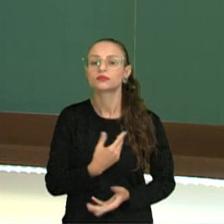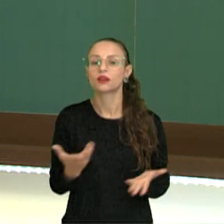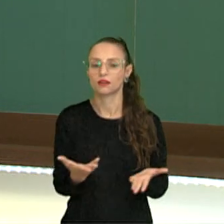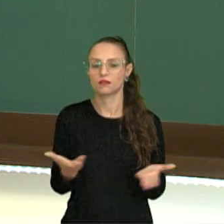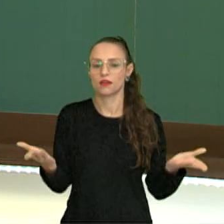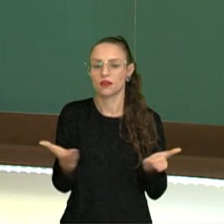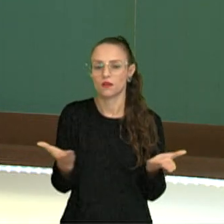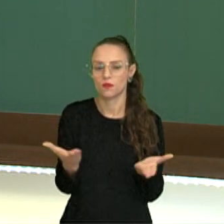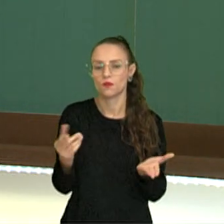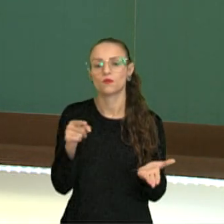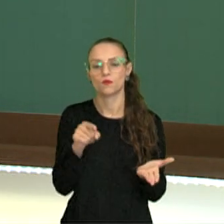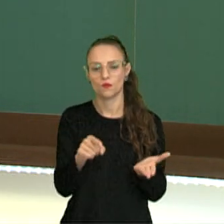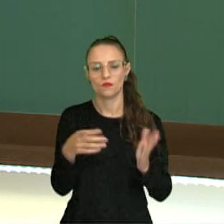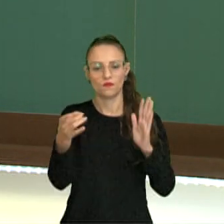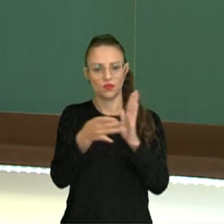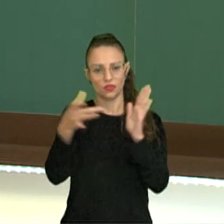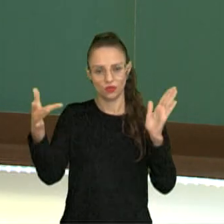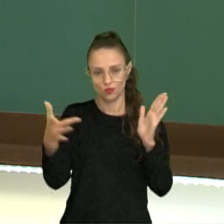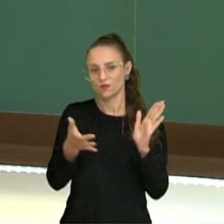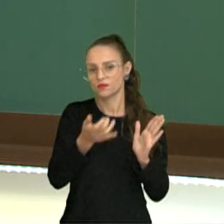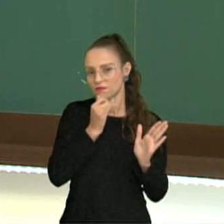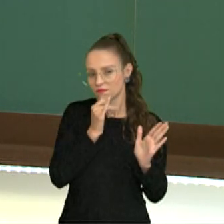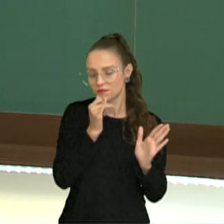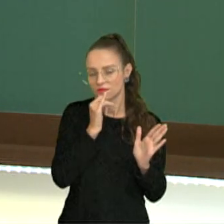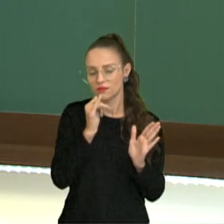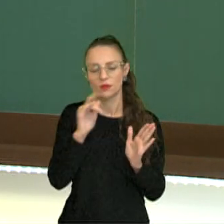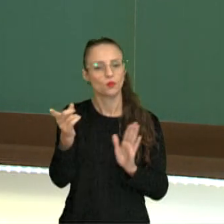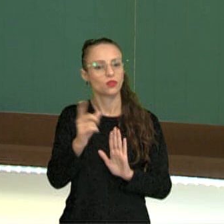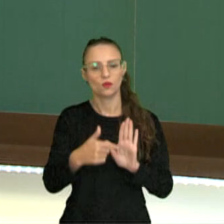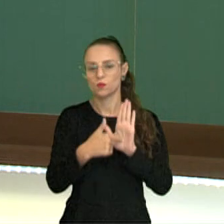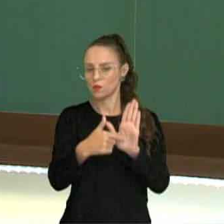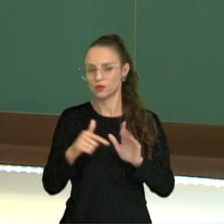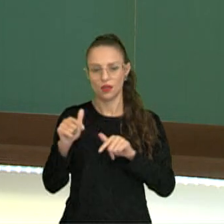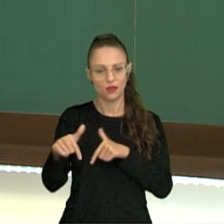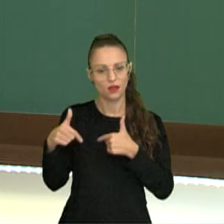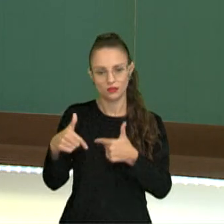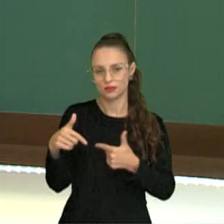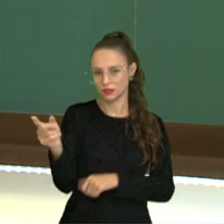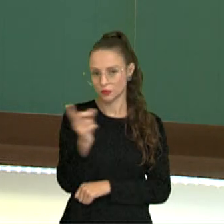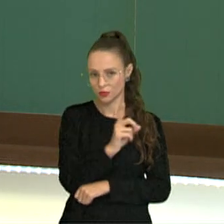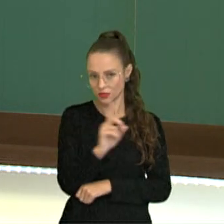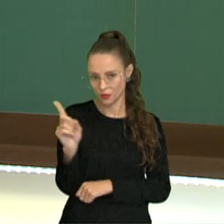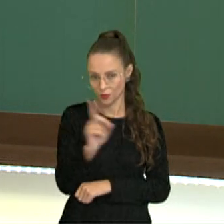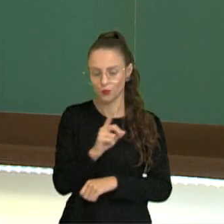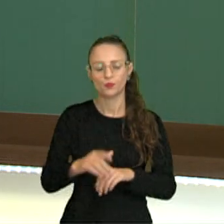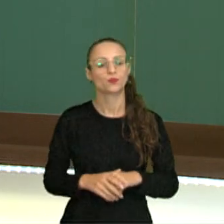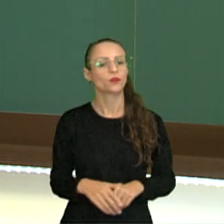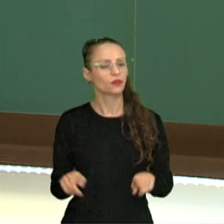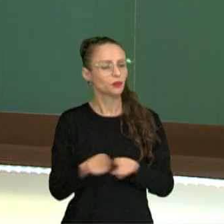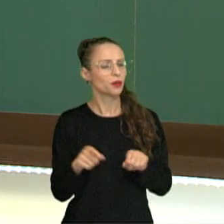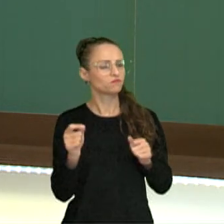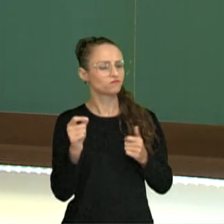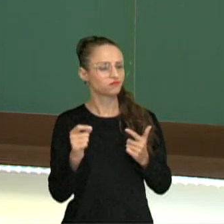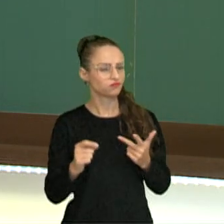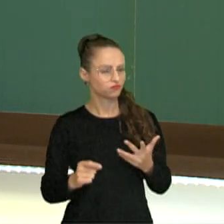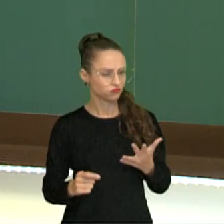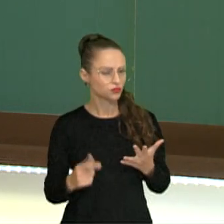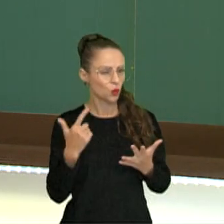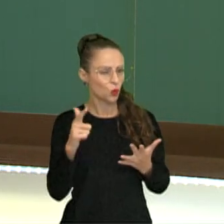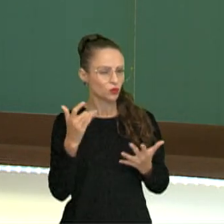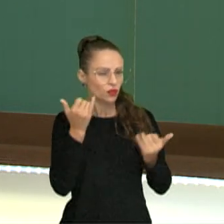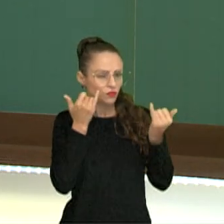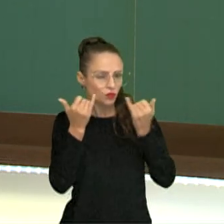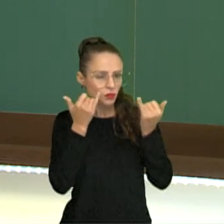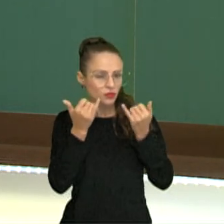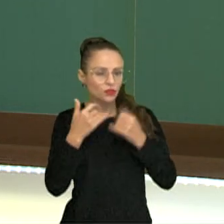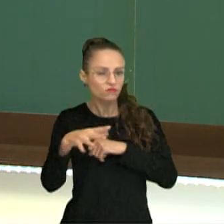condição ali do vidro naquele momento, não está indicando uma ação, certo? E mais algumas coisinhas, mais algumas informações que